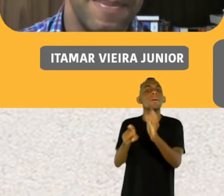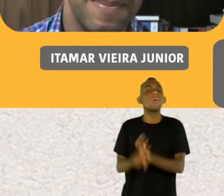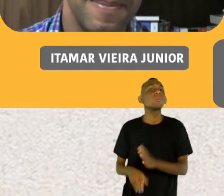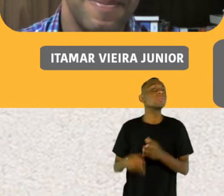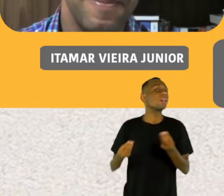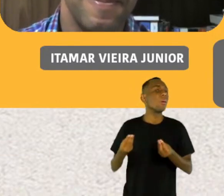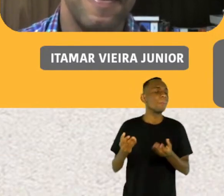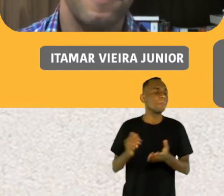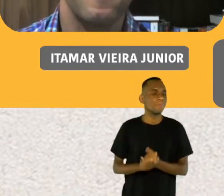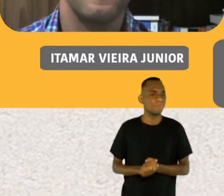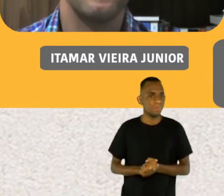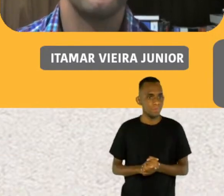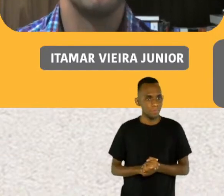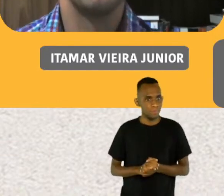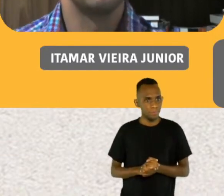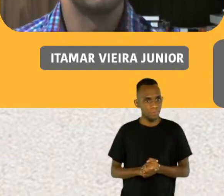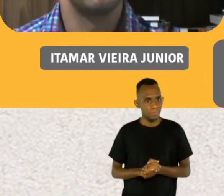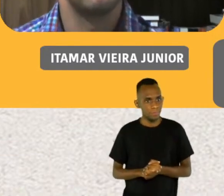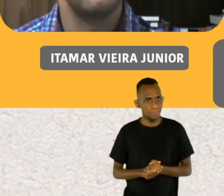O Afonso,